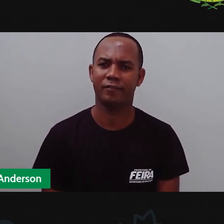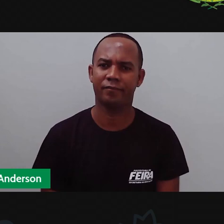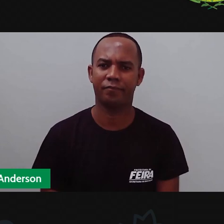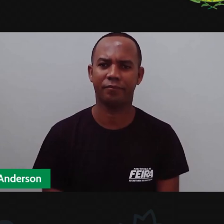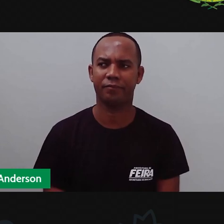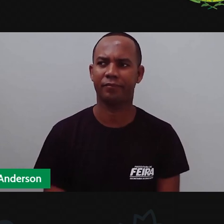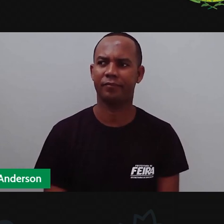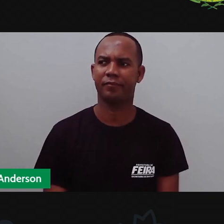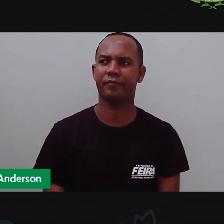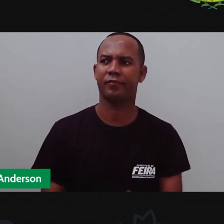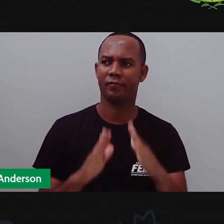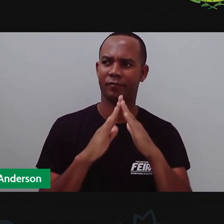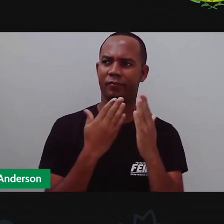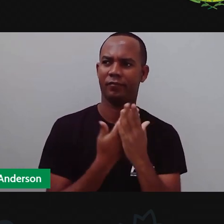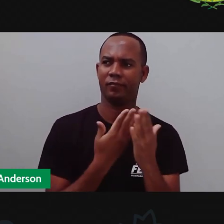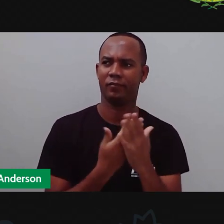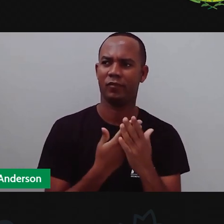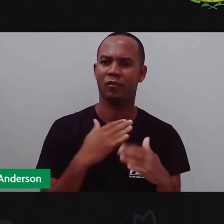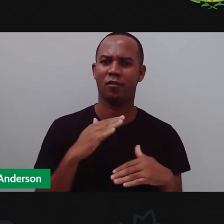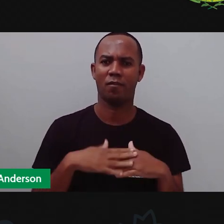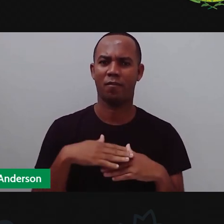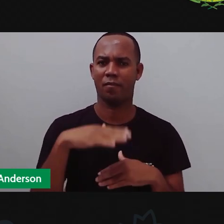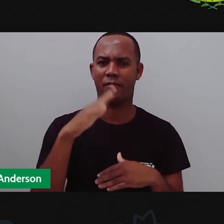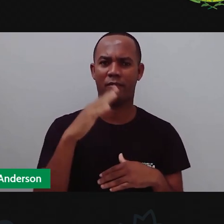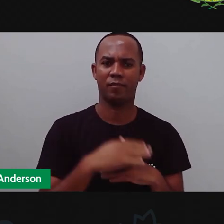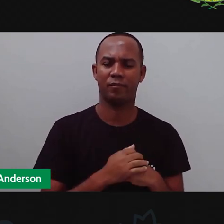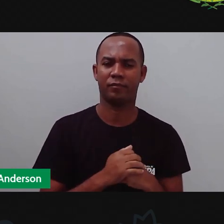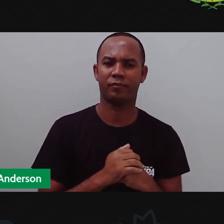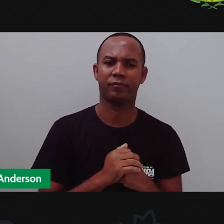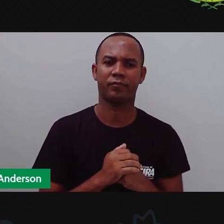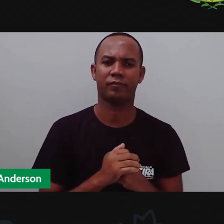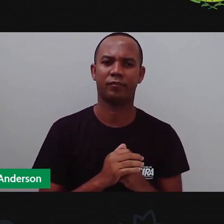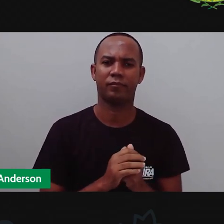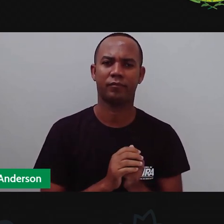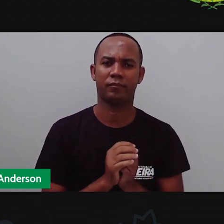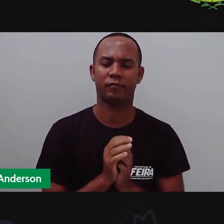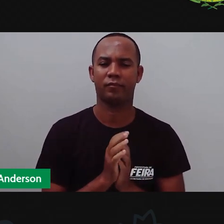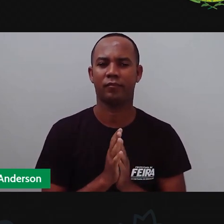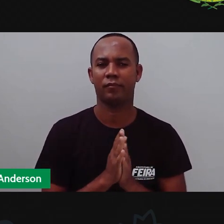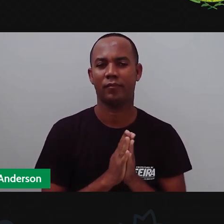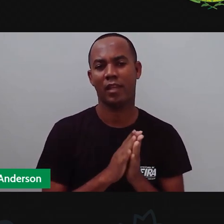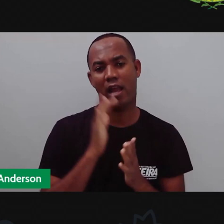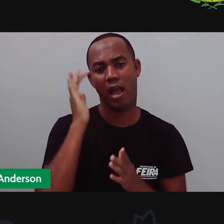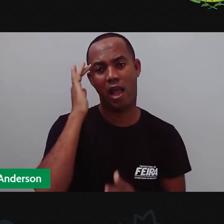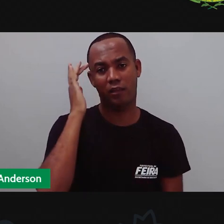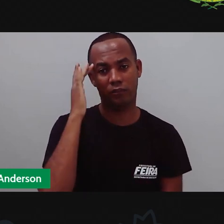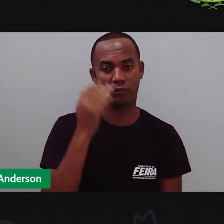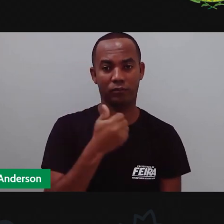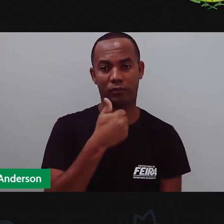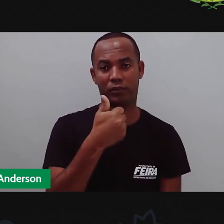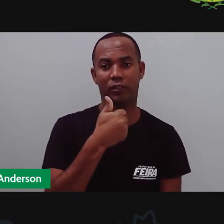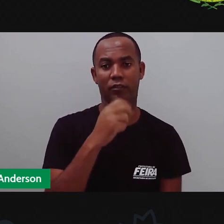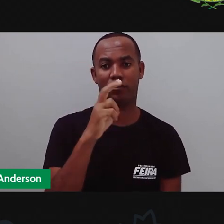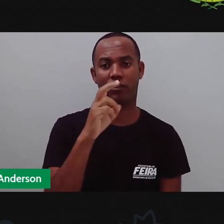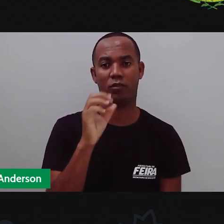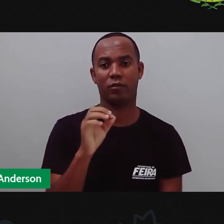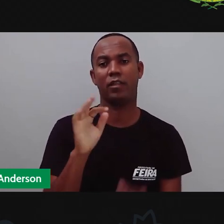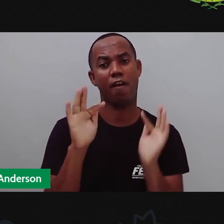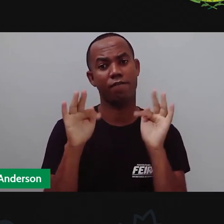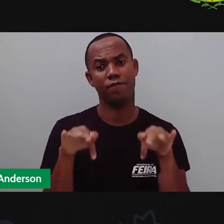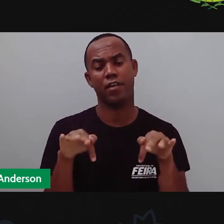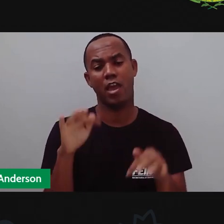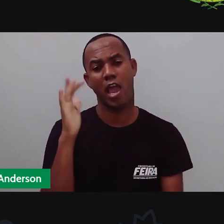aula 150? Vai, pô. Vai até 150, na 150, diz que eu acho que a 150 é o